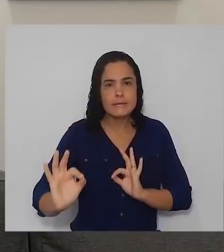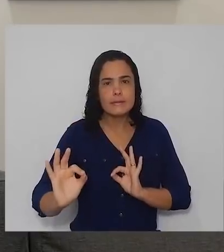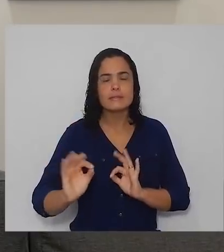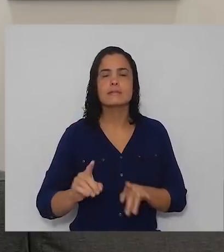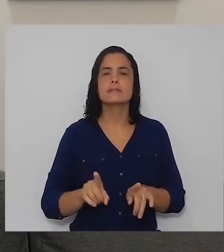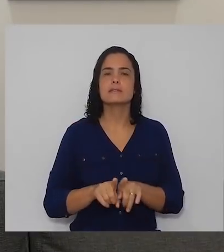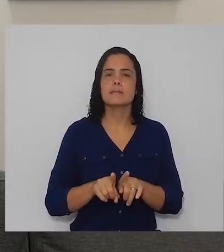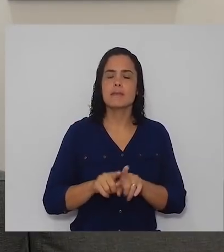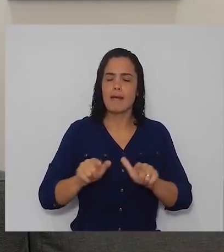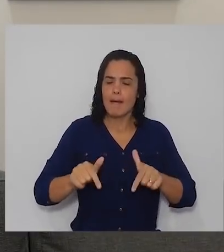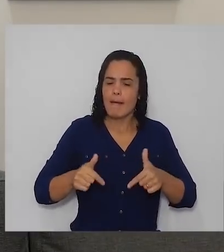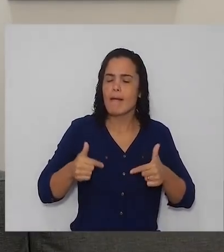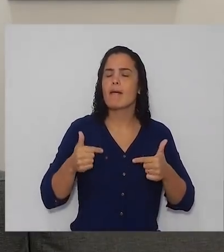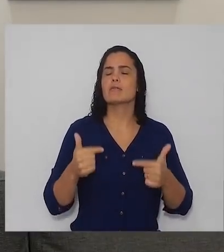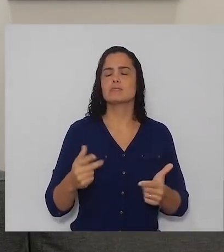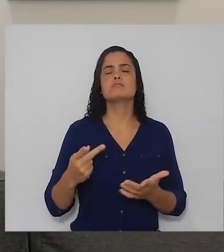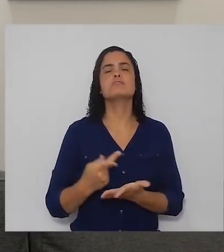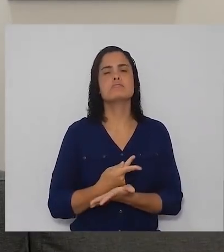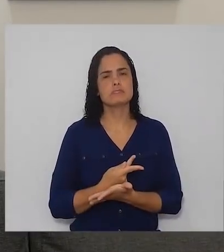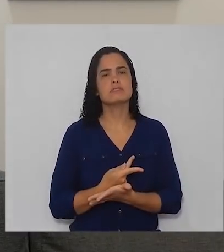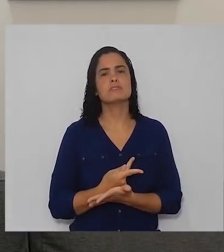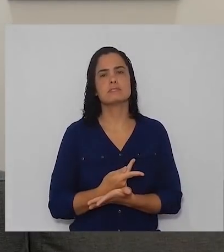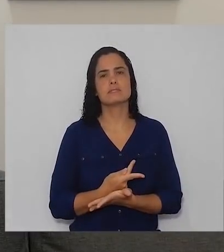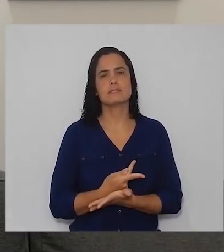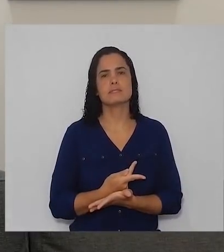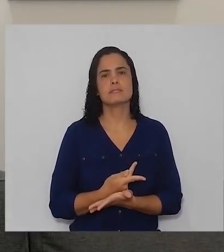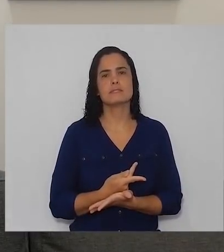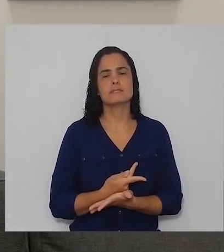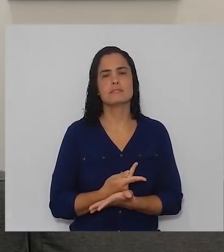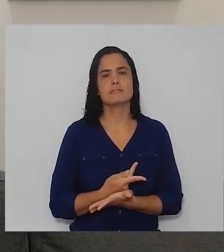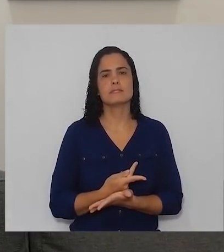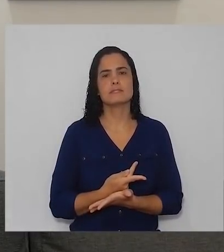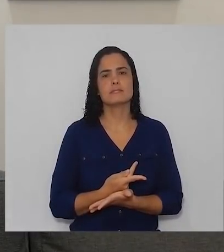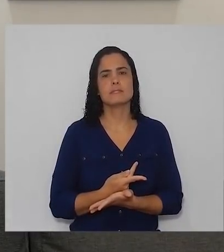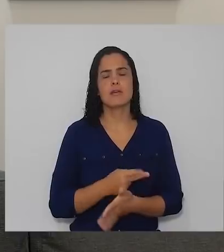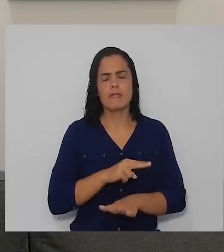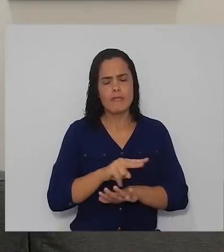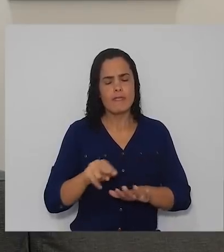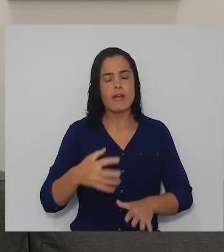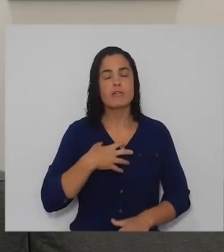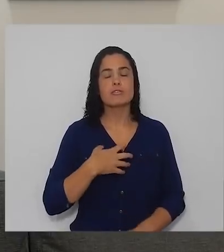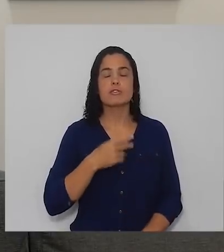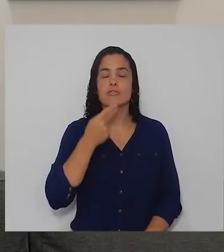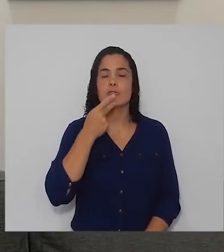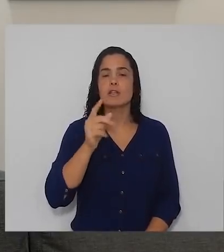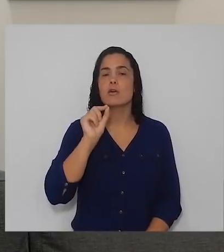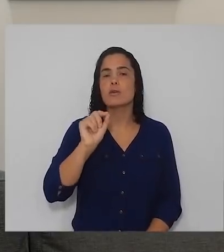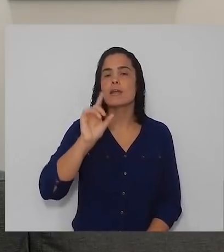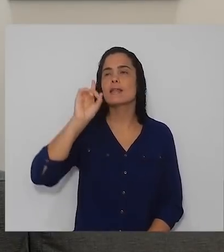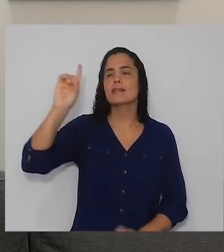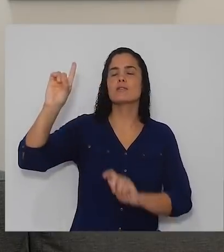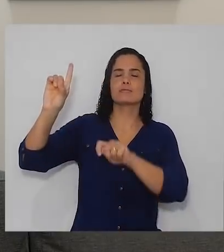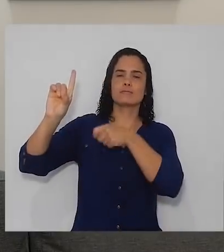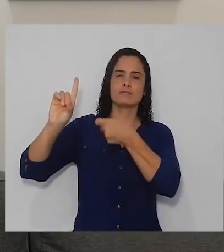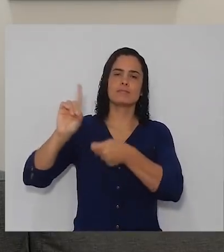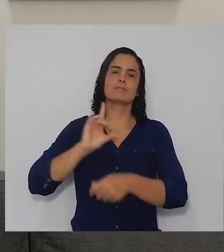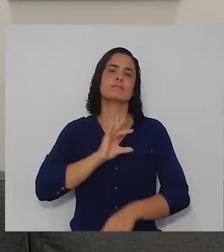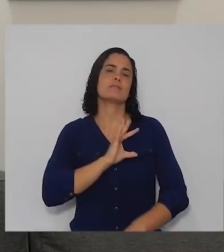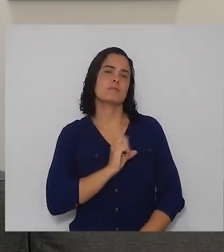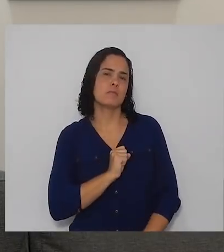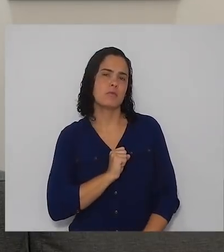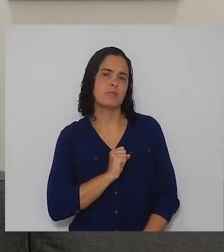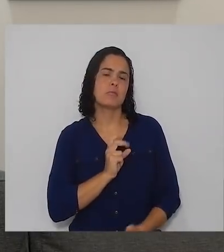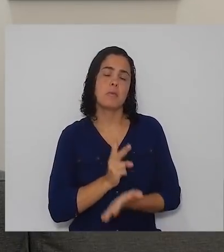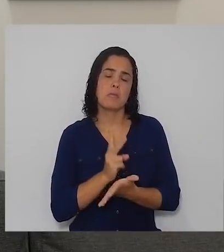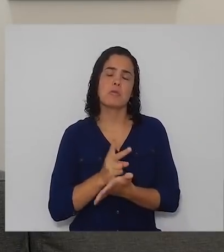mobilizações estão sendo realizadas, quantas maneiras de dizer que Deus é amor, ainda que estejamos neste tempo